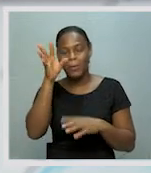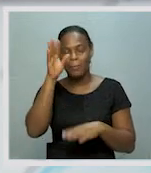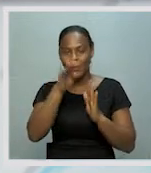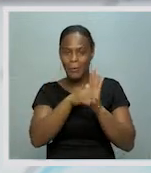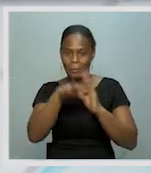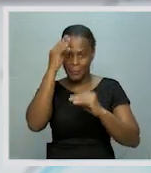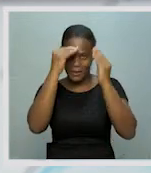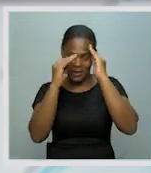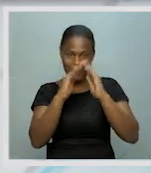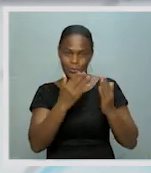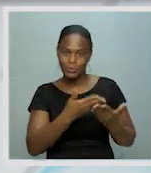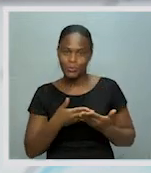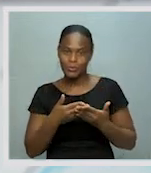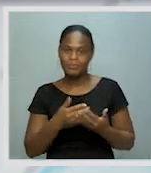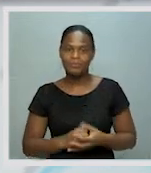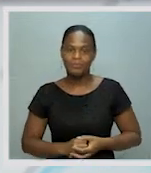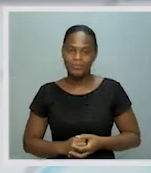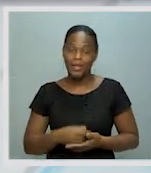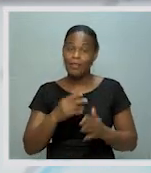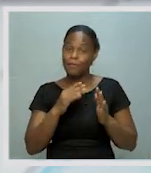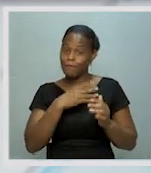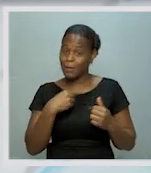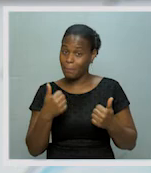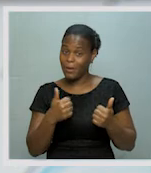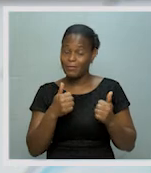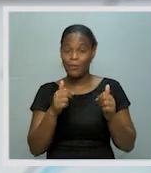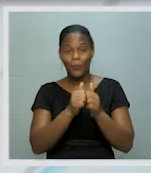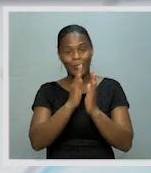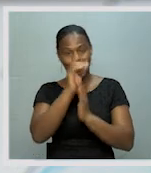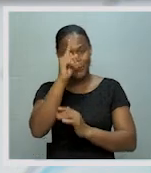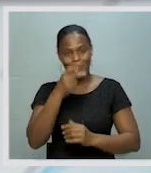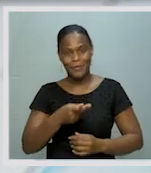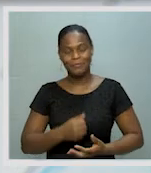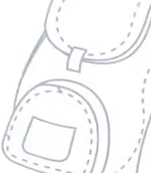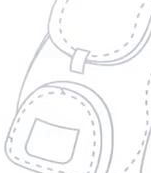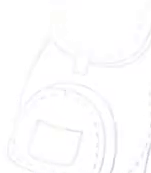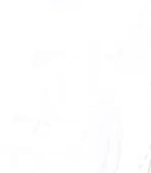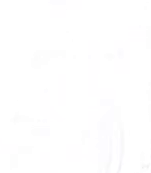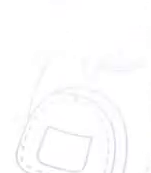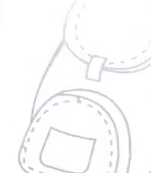próxima aula no programa Aprender a Estudar em Casa. Fiquem bem e fiquem com Deus.